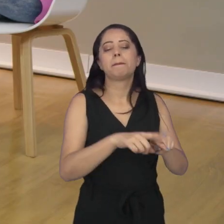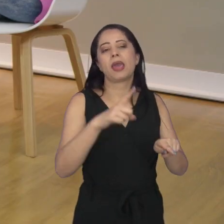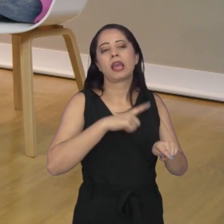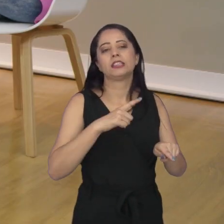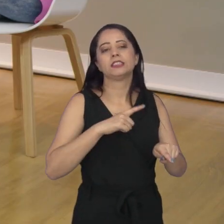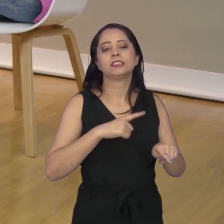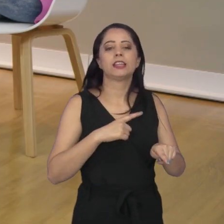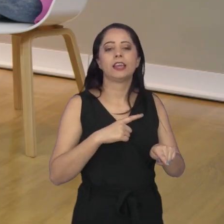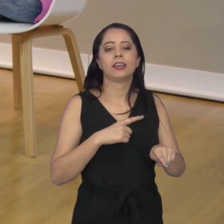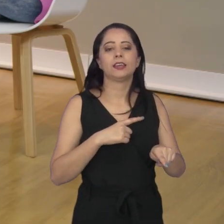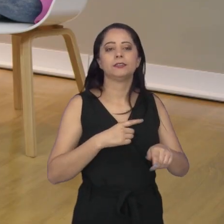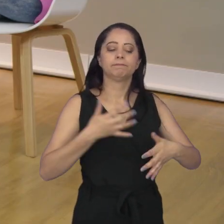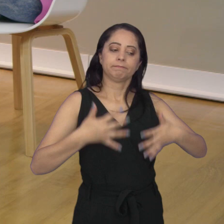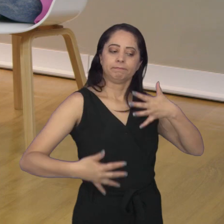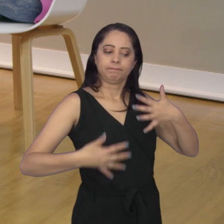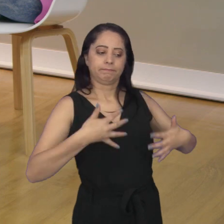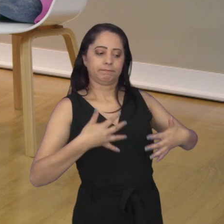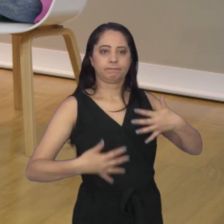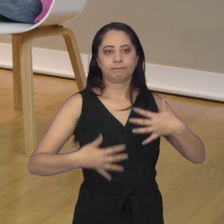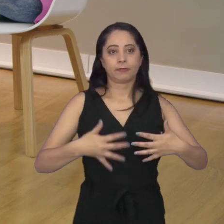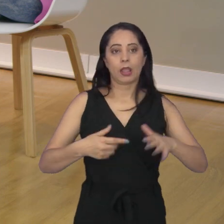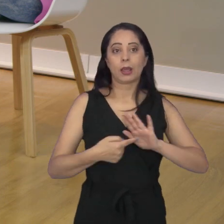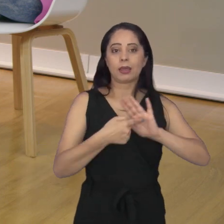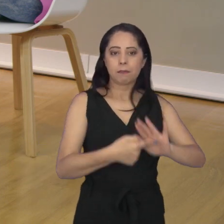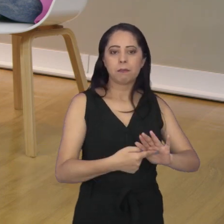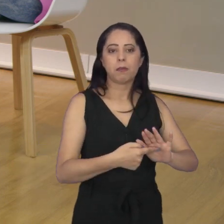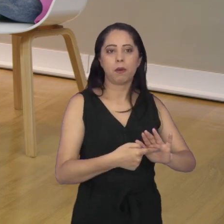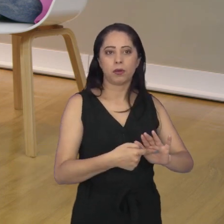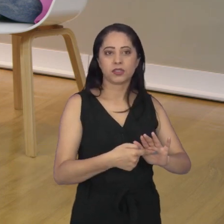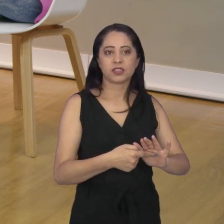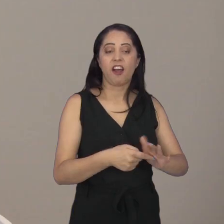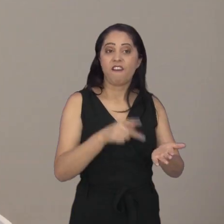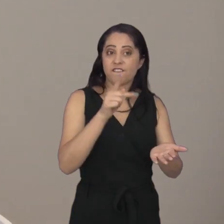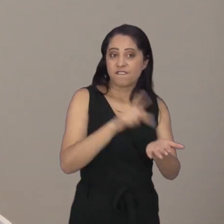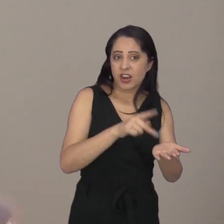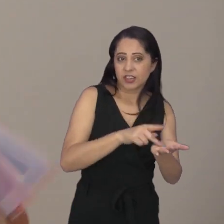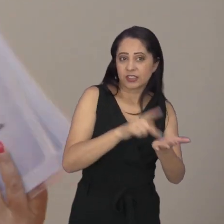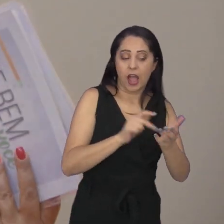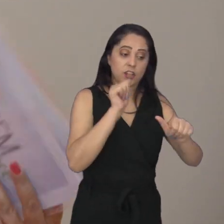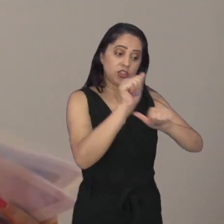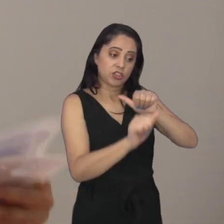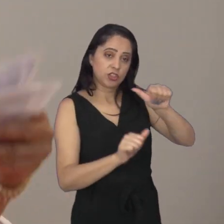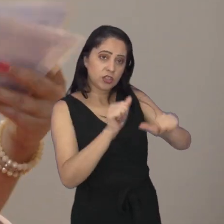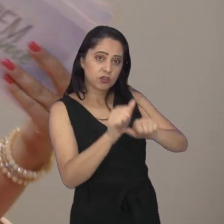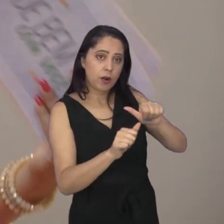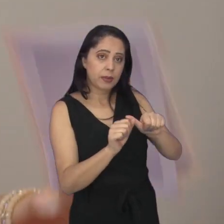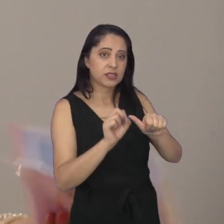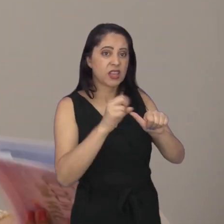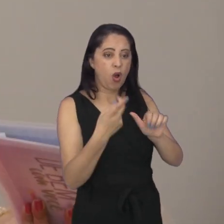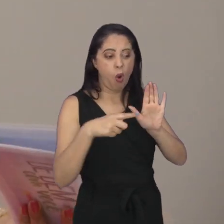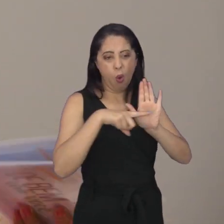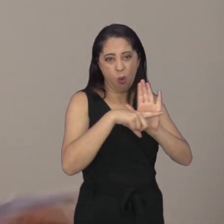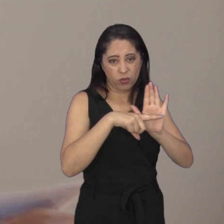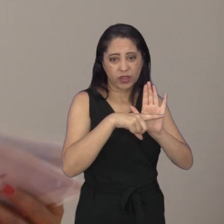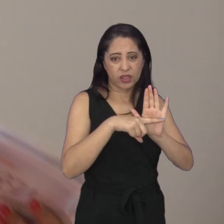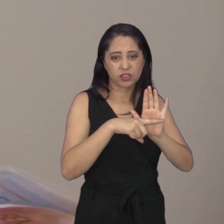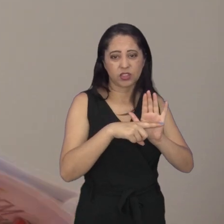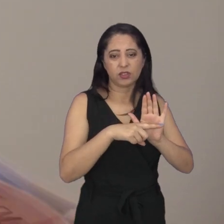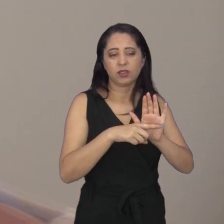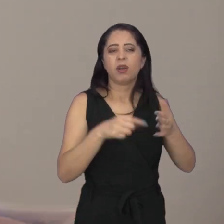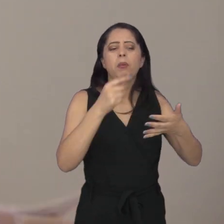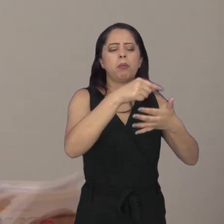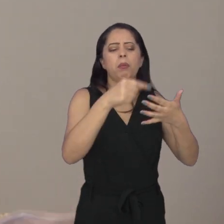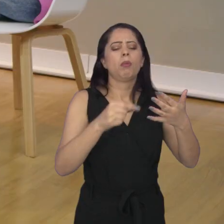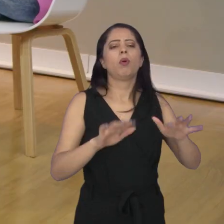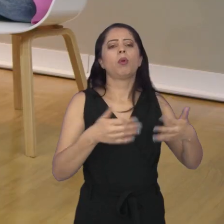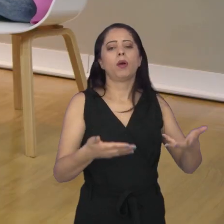consegue passar assertividade, negação e transformação de uma Sim. maneira muito mais assertiva. Quais Sim. são esses gestos,